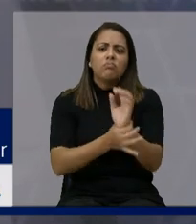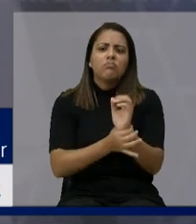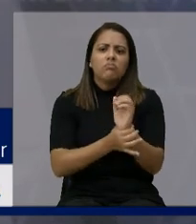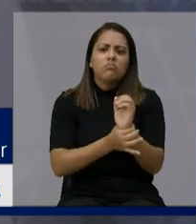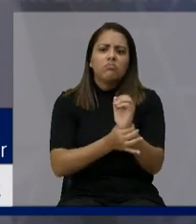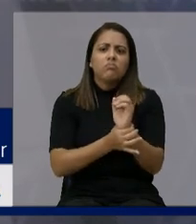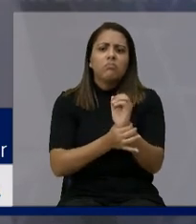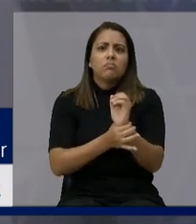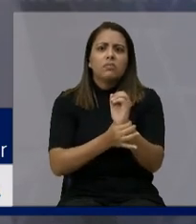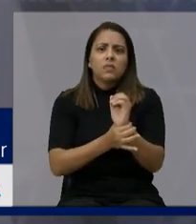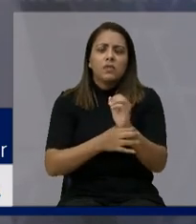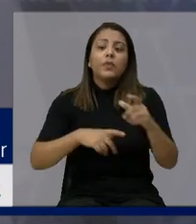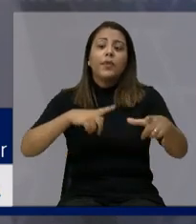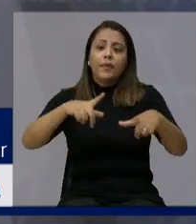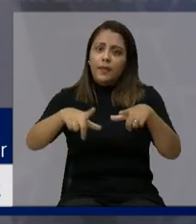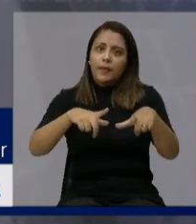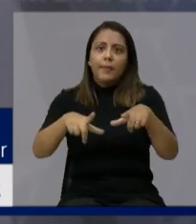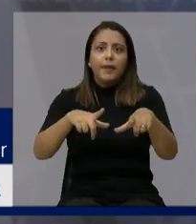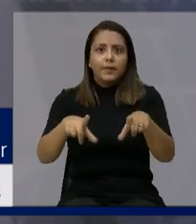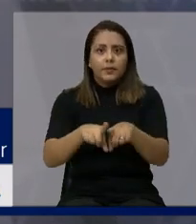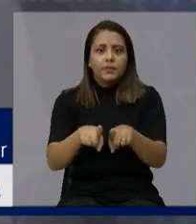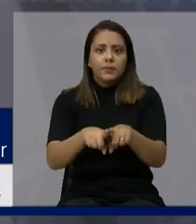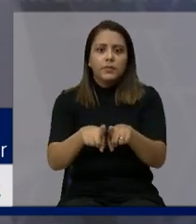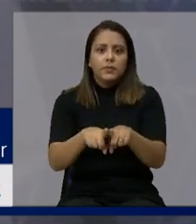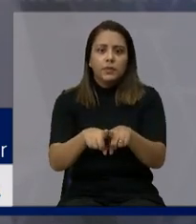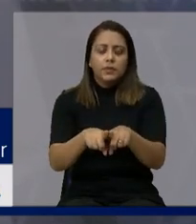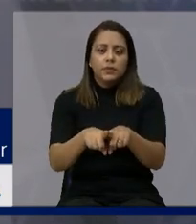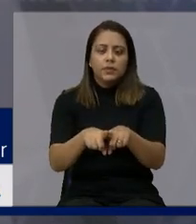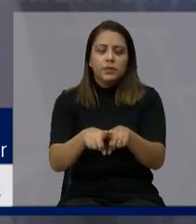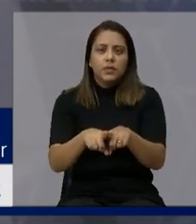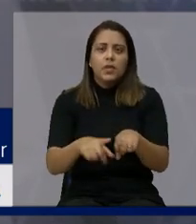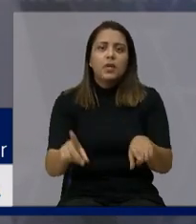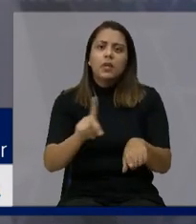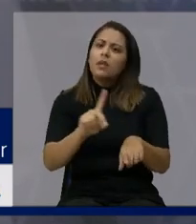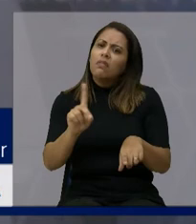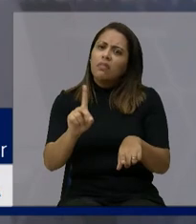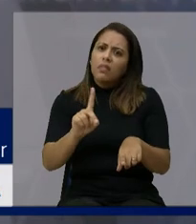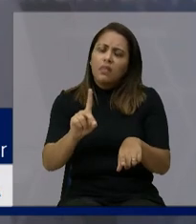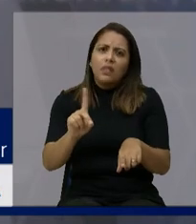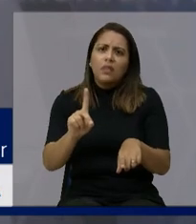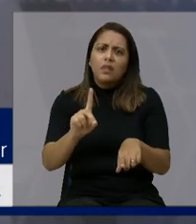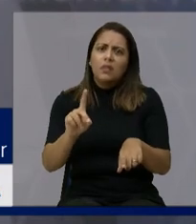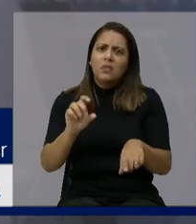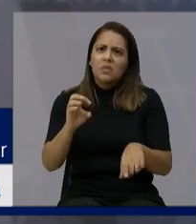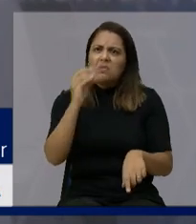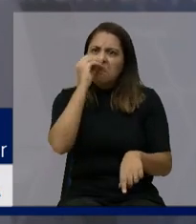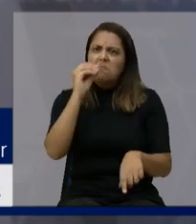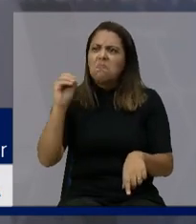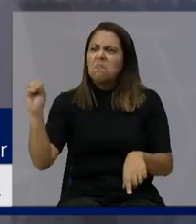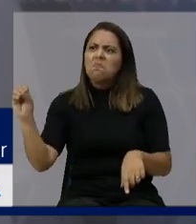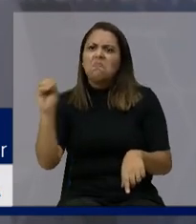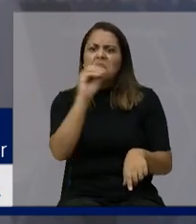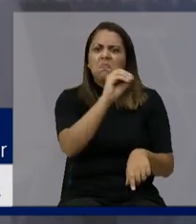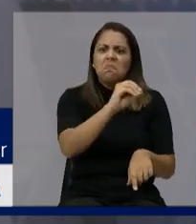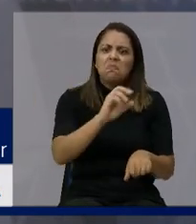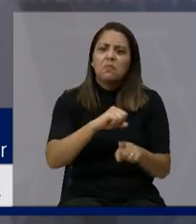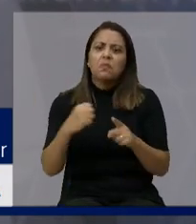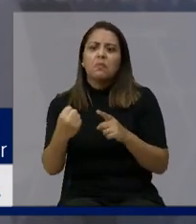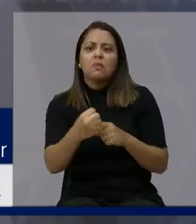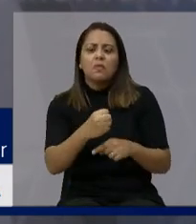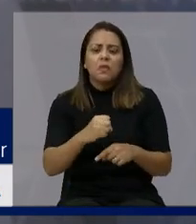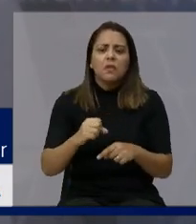no nosso ambiente de trabalho e não de precarização do sistema